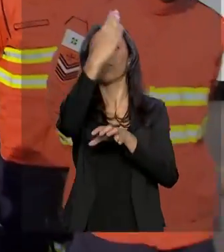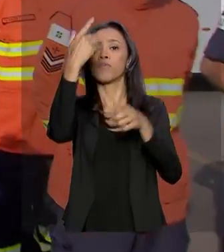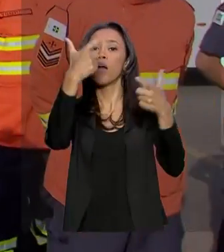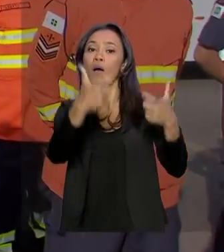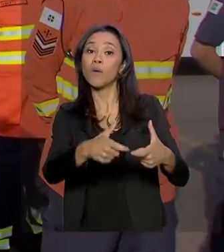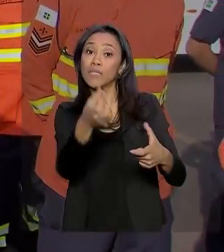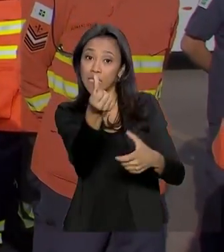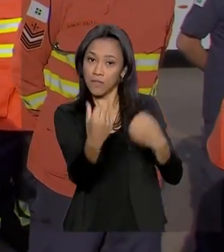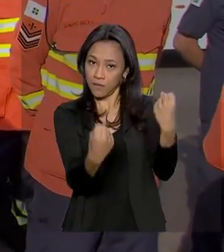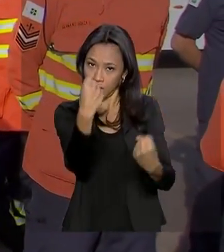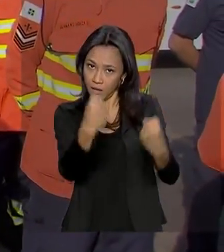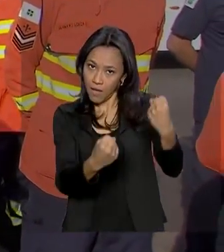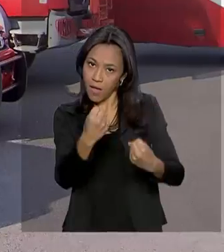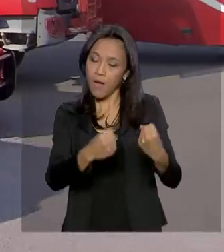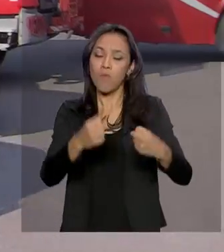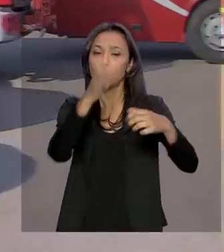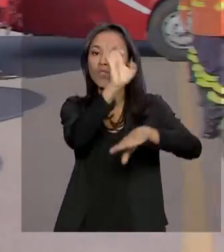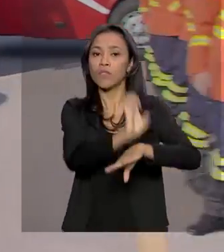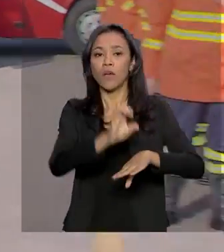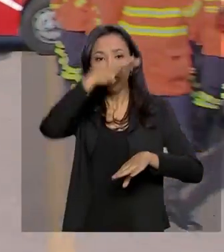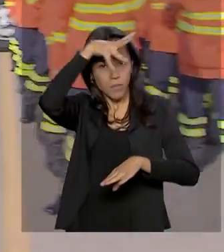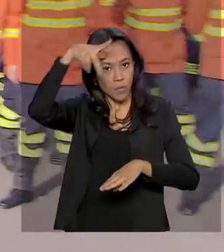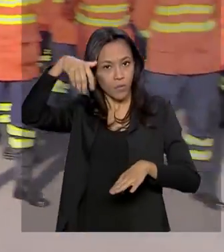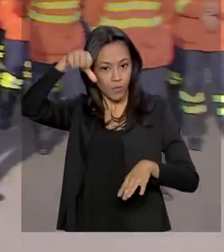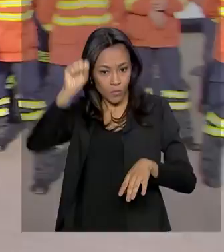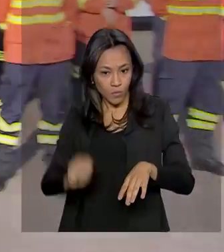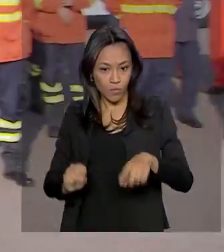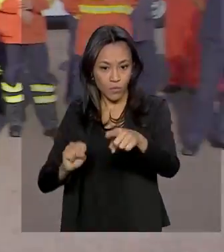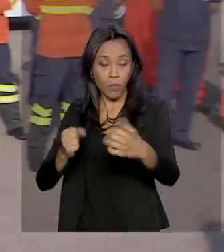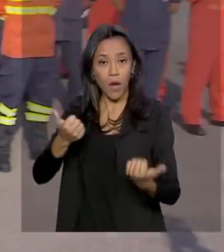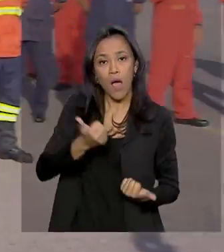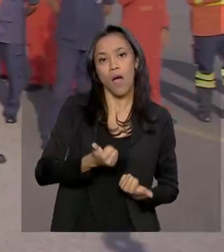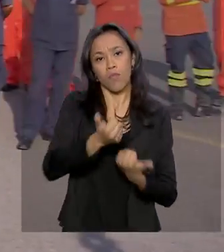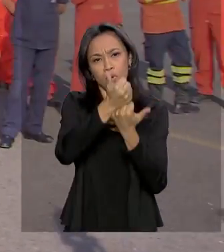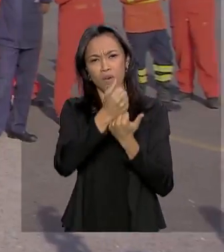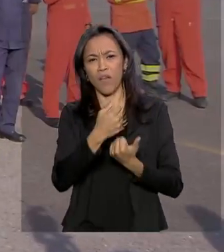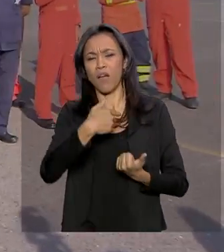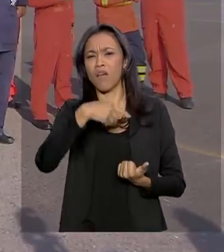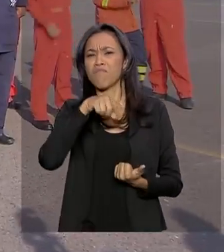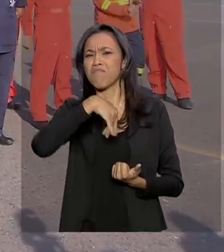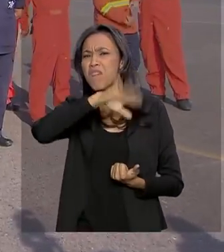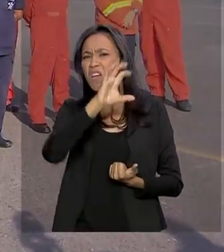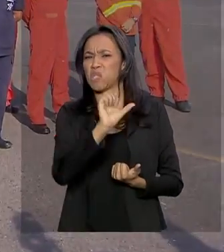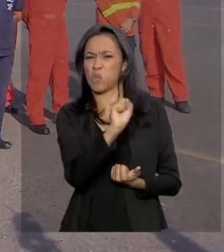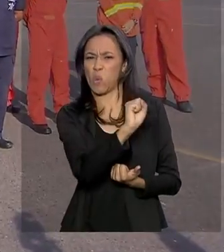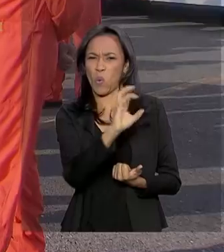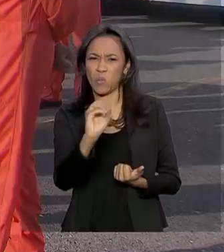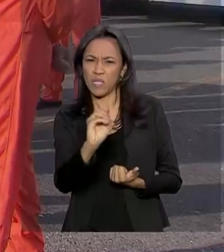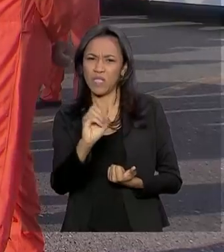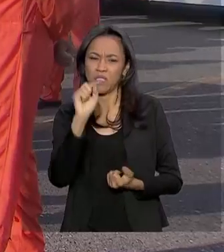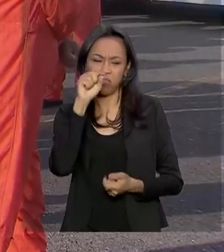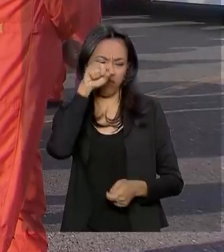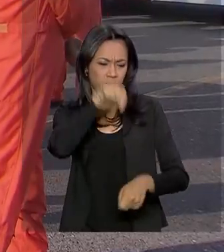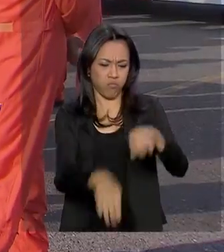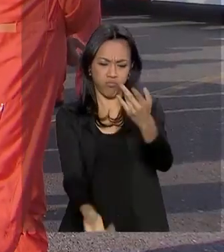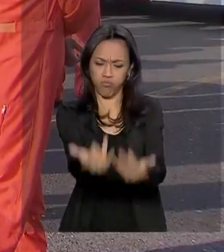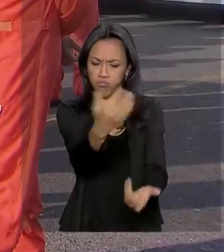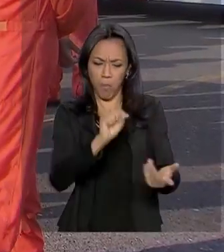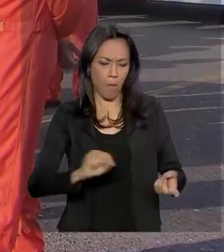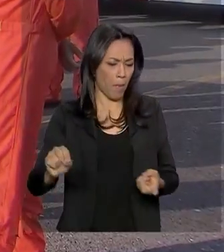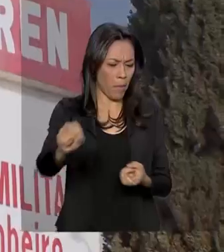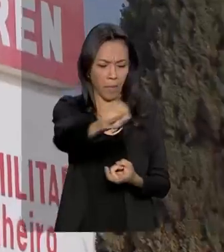Mato Grosso do Sul para ajudar no combate aos mais de 800 focos de incêndios que atingem essa região do Pantanal.